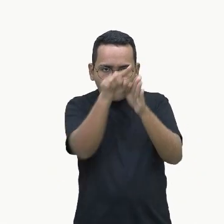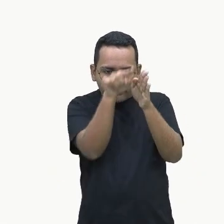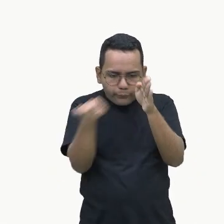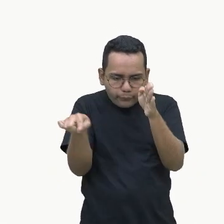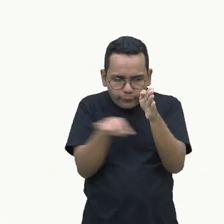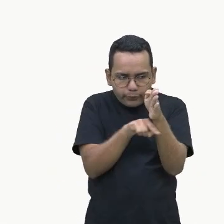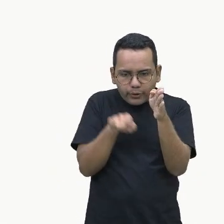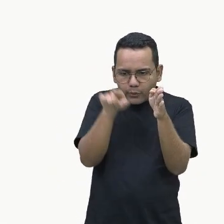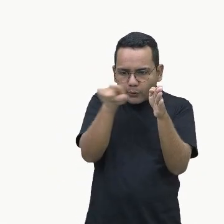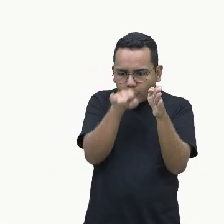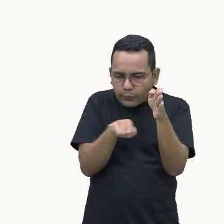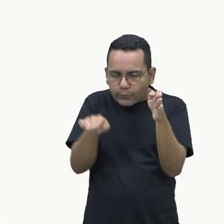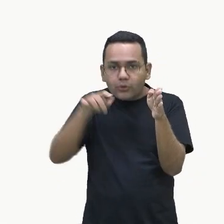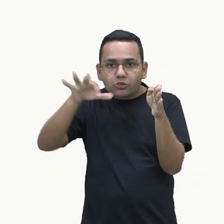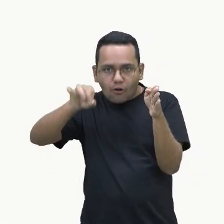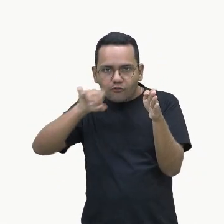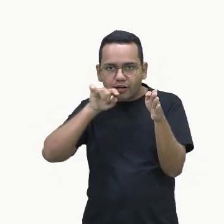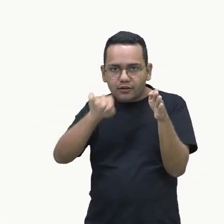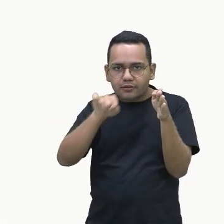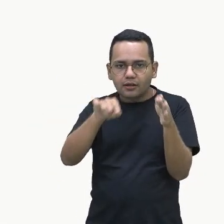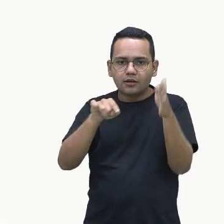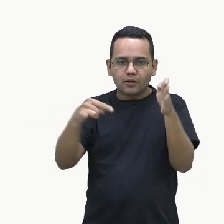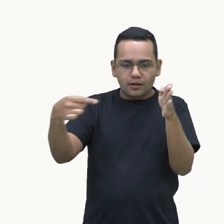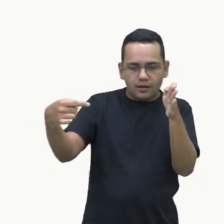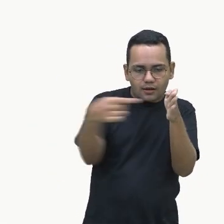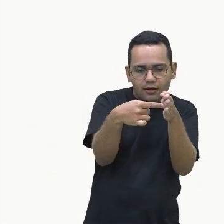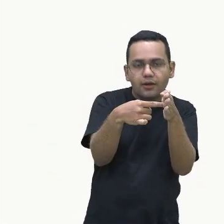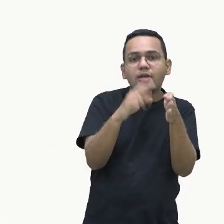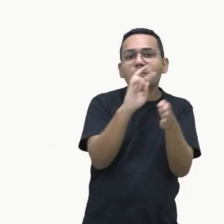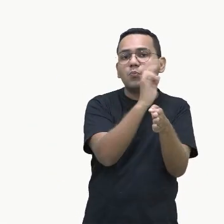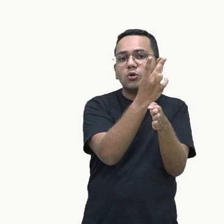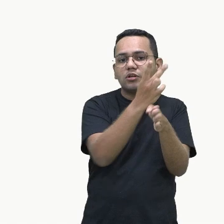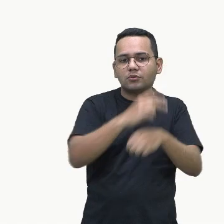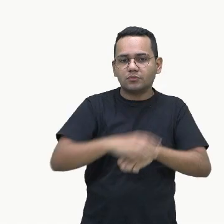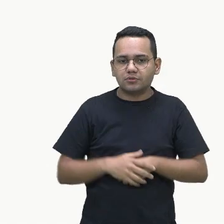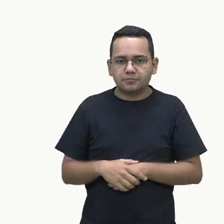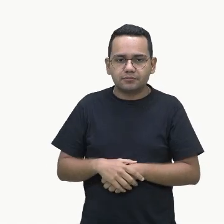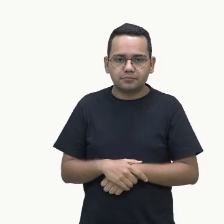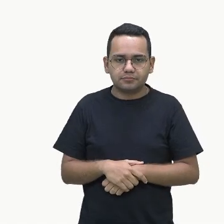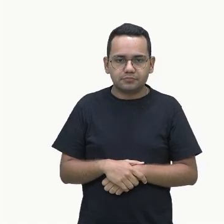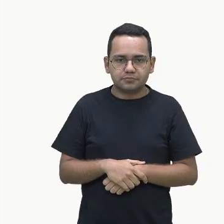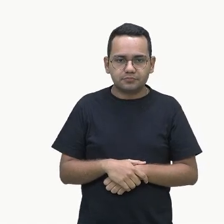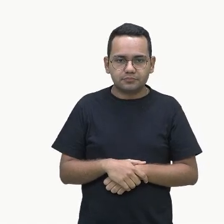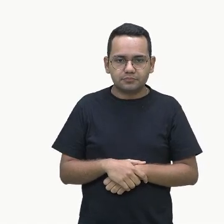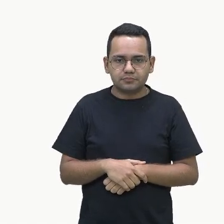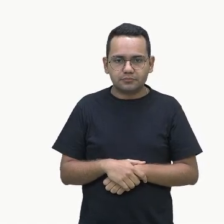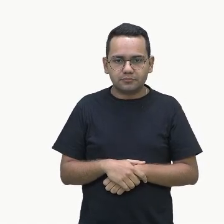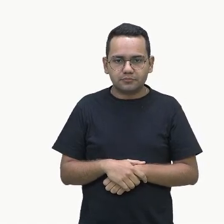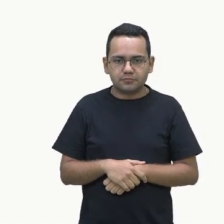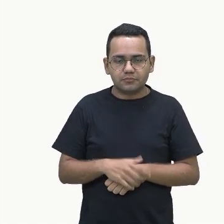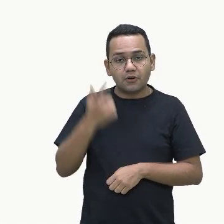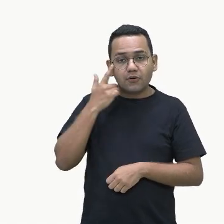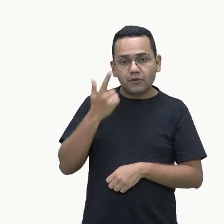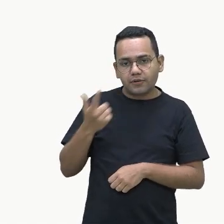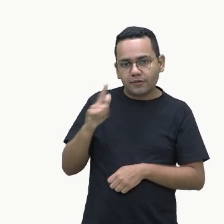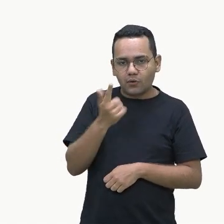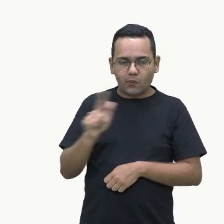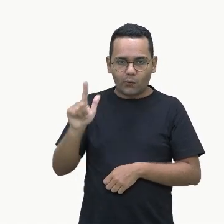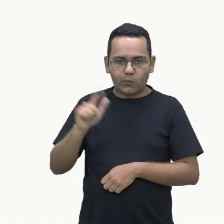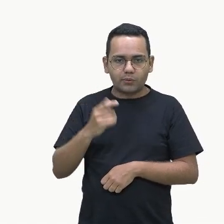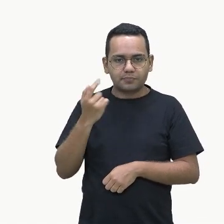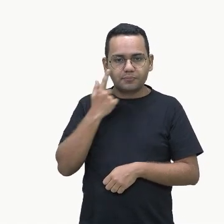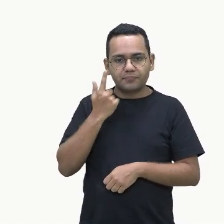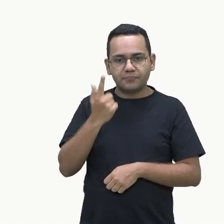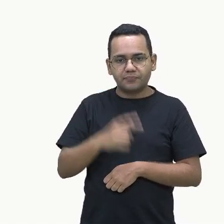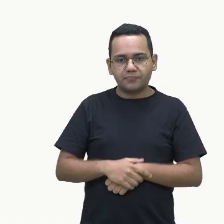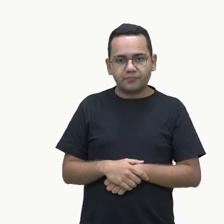construindo, ó, quadrados amarelos na hipotenusa. Aqui é a nossa hipotenusa, bem em